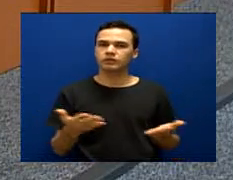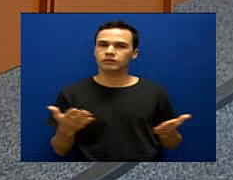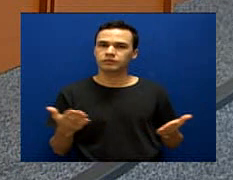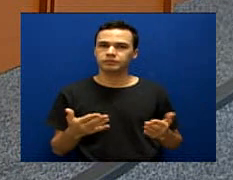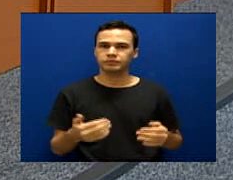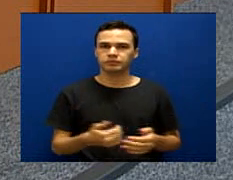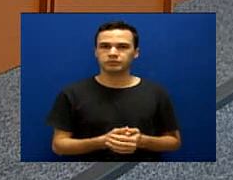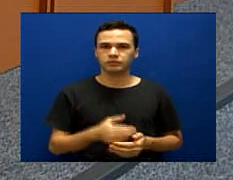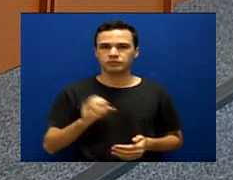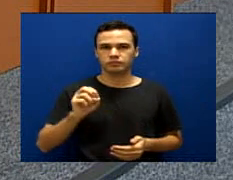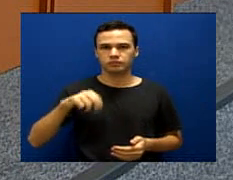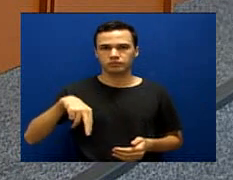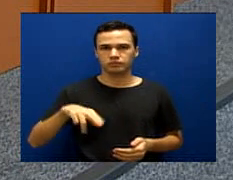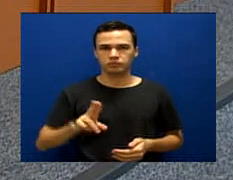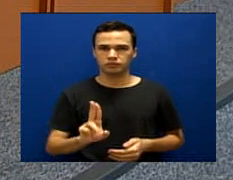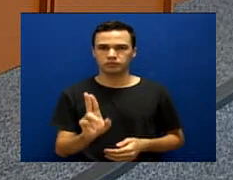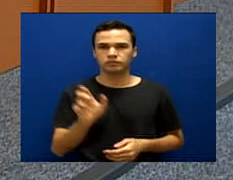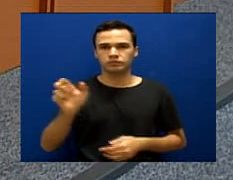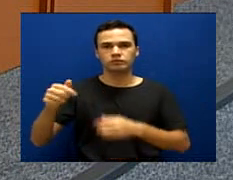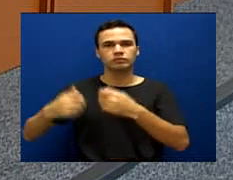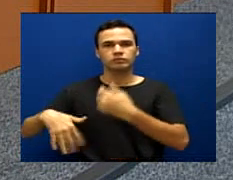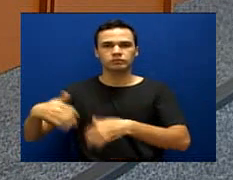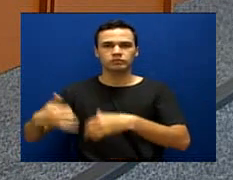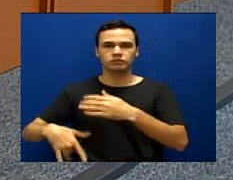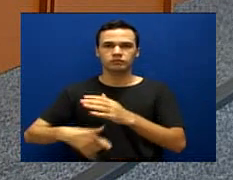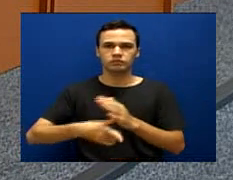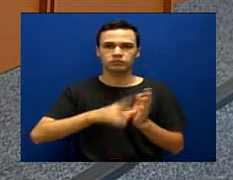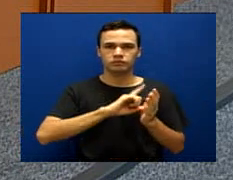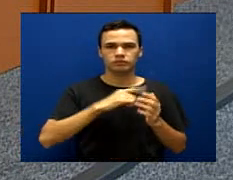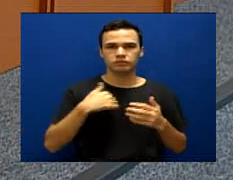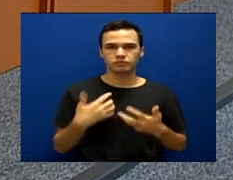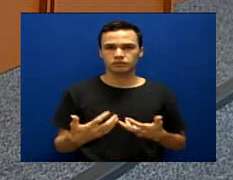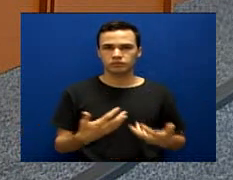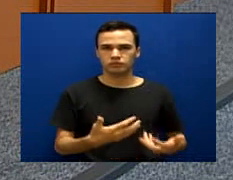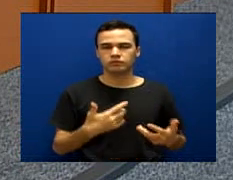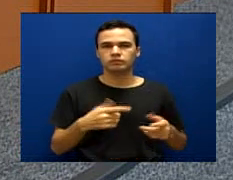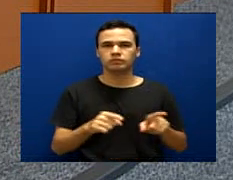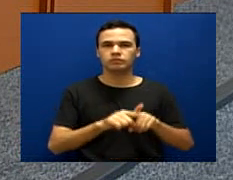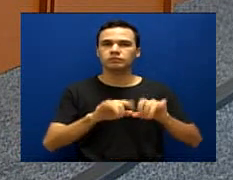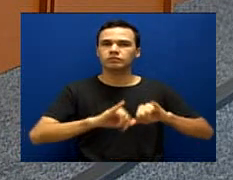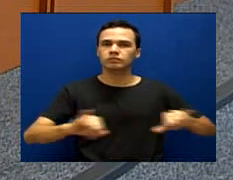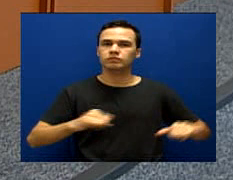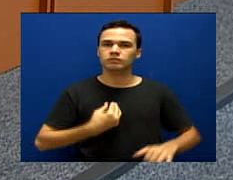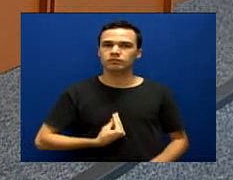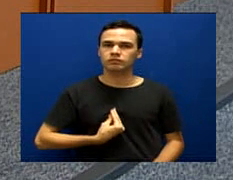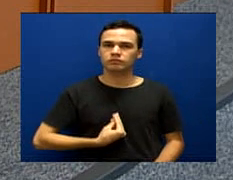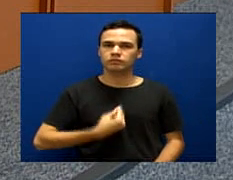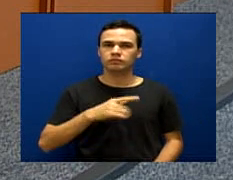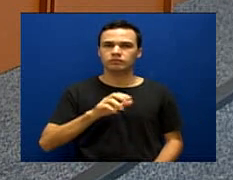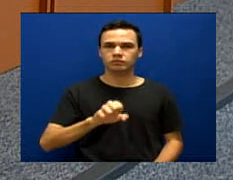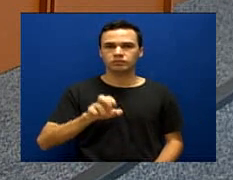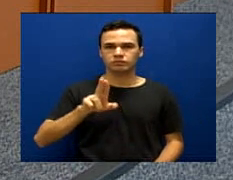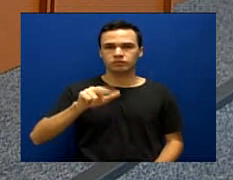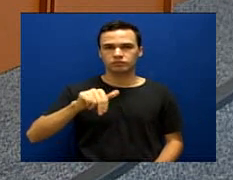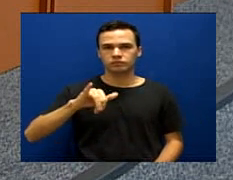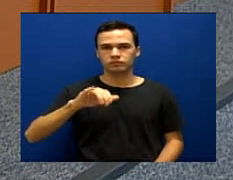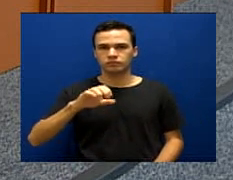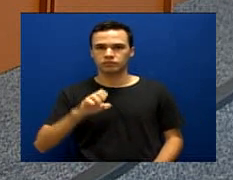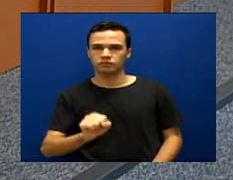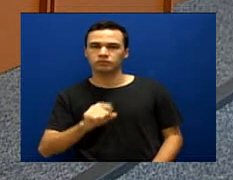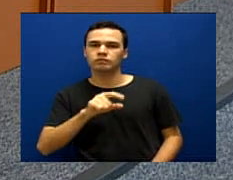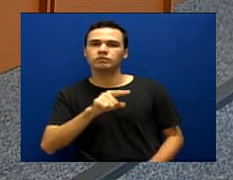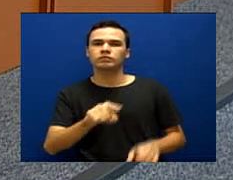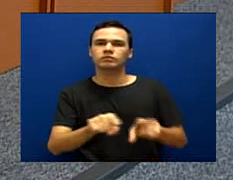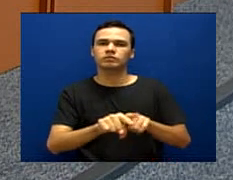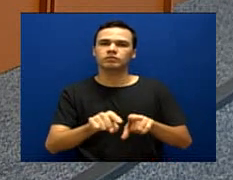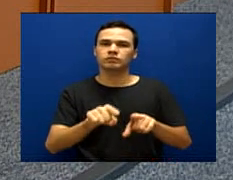para o ONU, representante aí do Comitê de Direitos Animais, queria também anunciar a presença da Eunice Maria de Oliveira, do